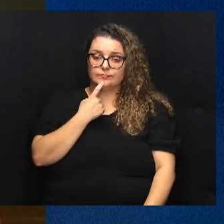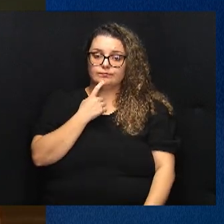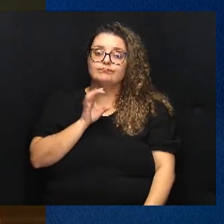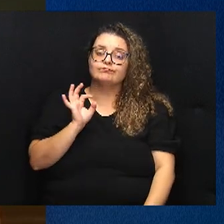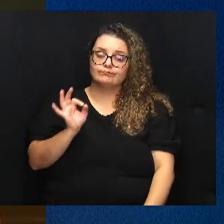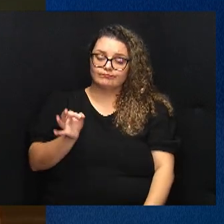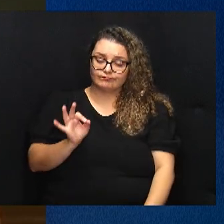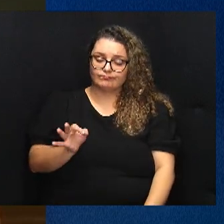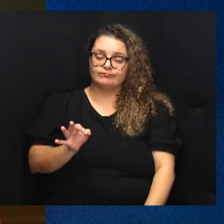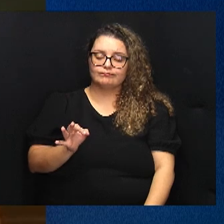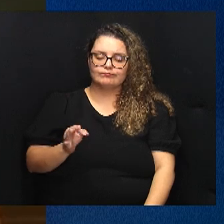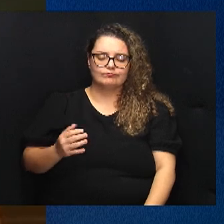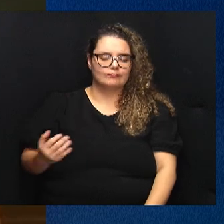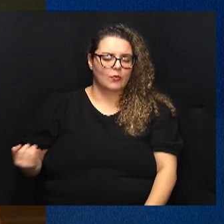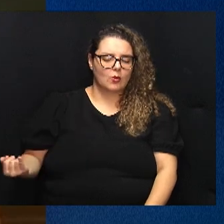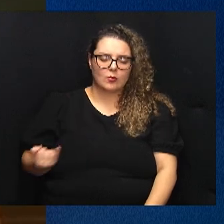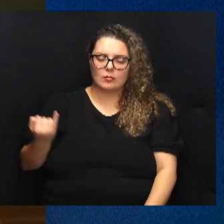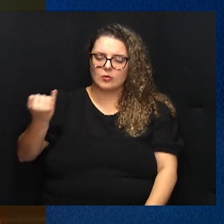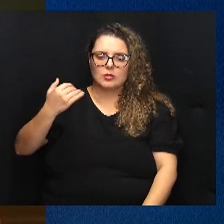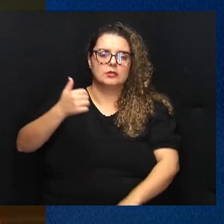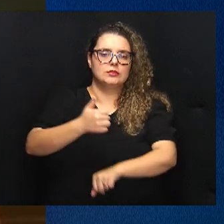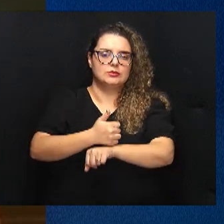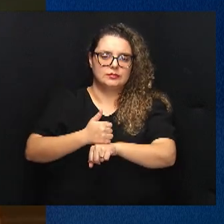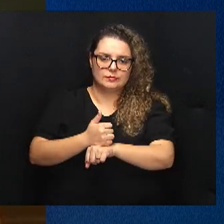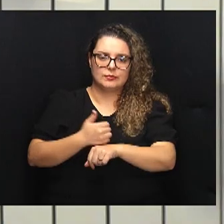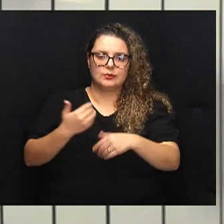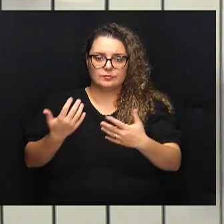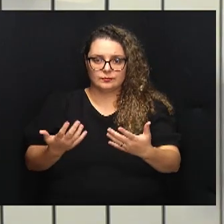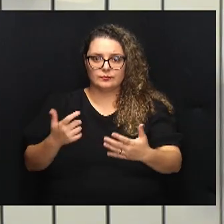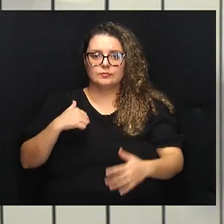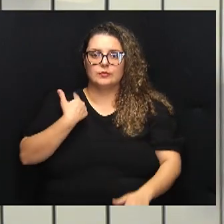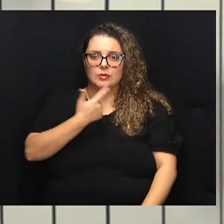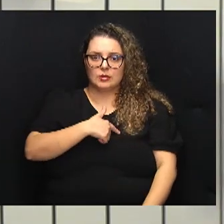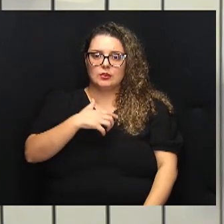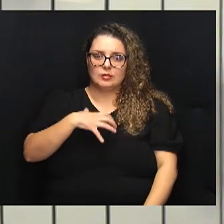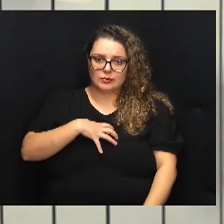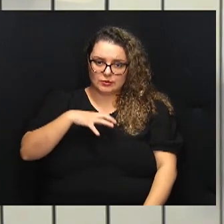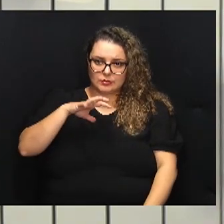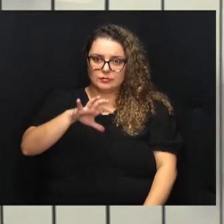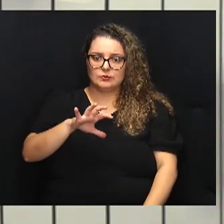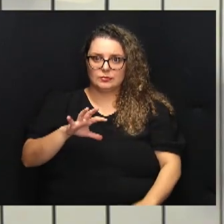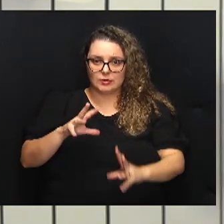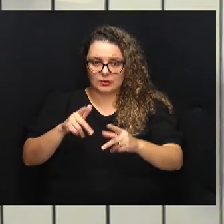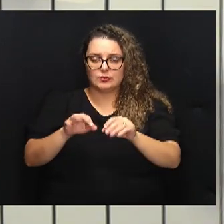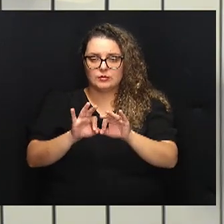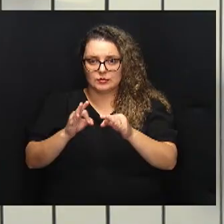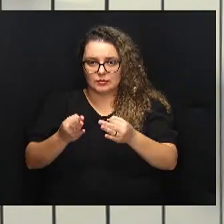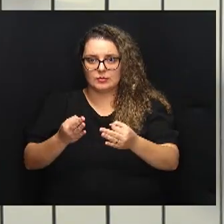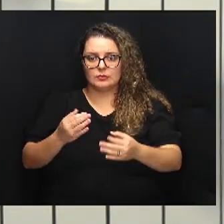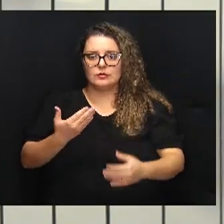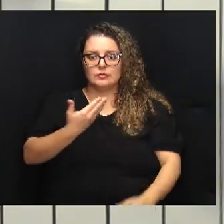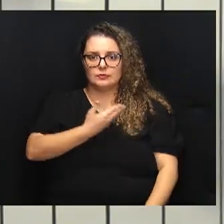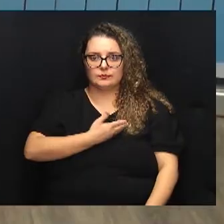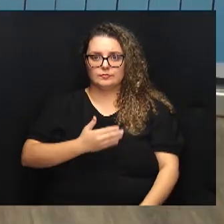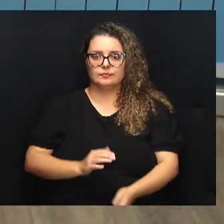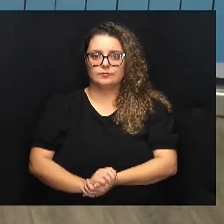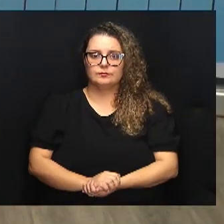dúvidas um grande profissional. Então fica aqui as nossas condolências aos familiares e